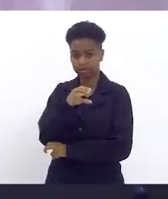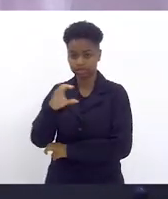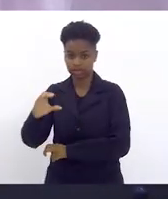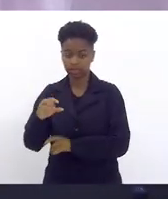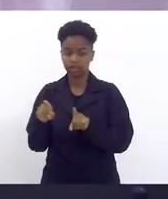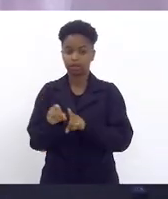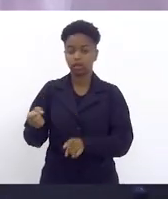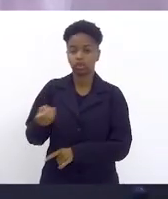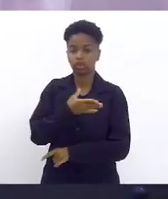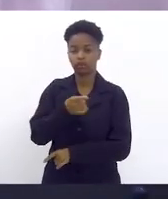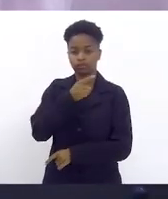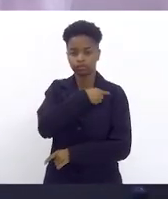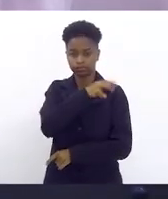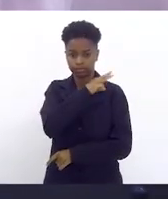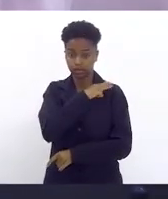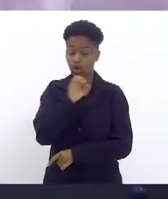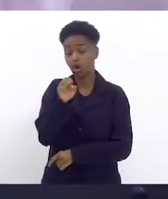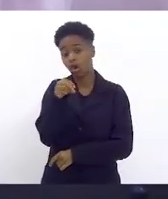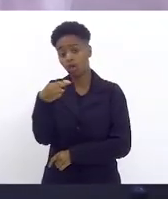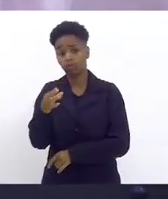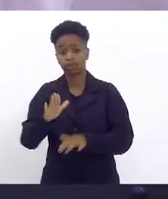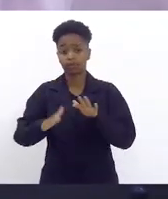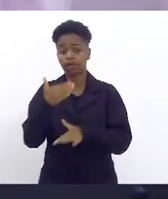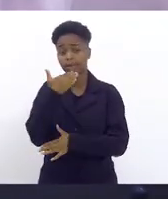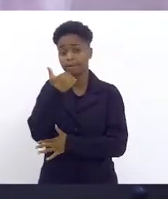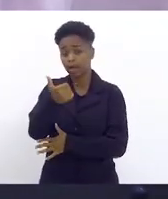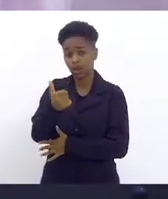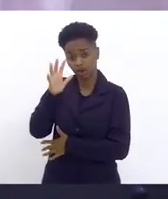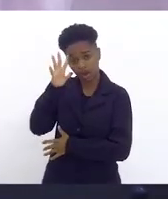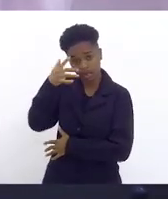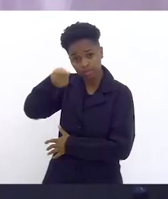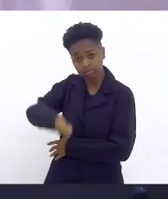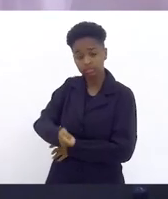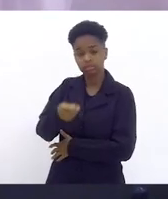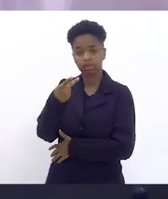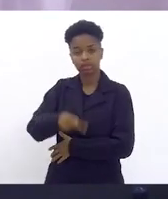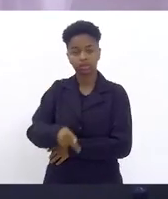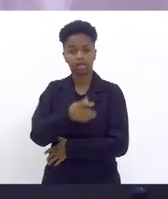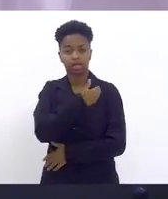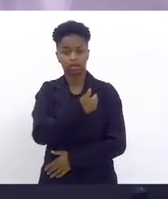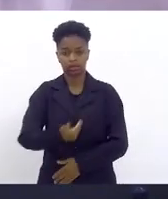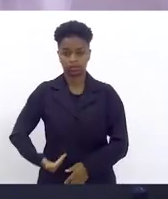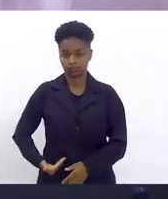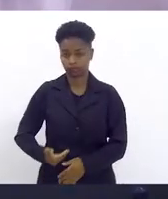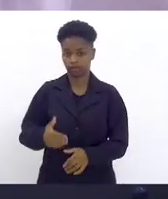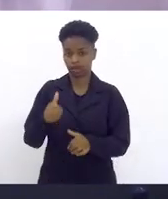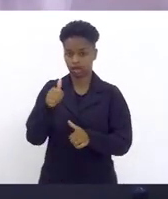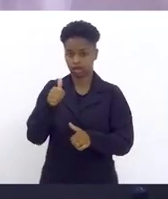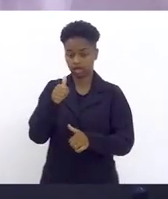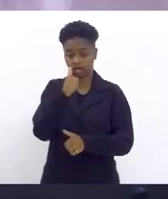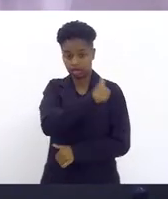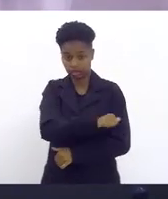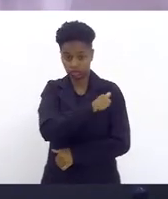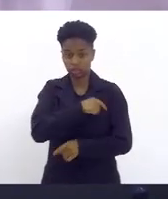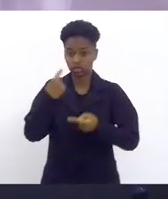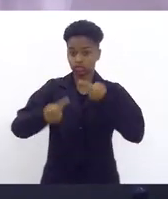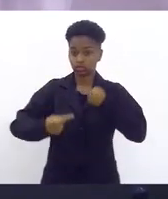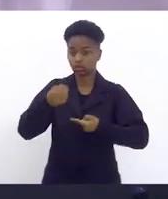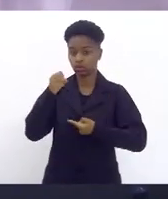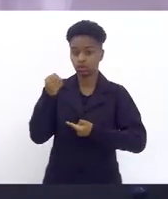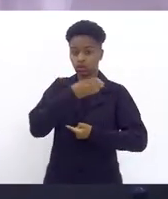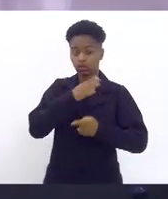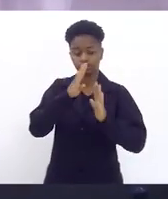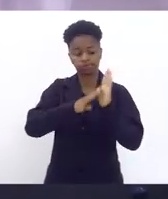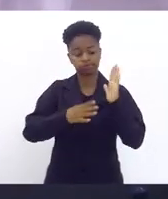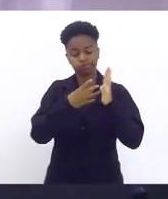não seria mais assertivo da parte do Estado do Rio de Janeiro discutir um cronograma de trabalho para o